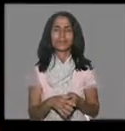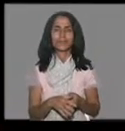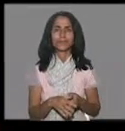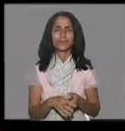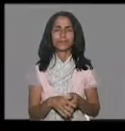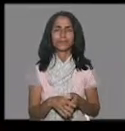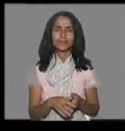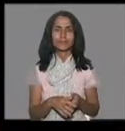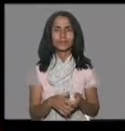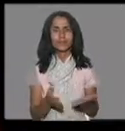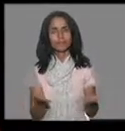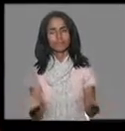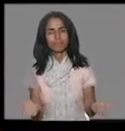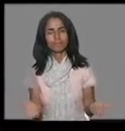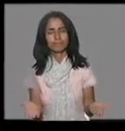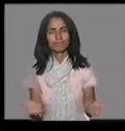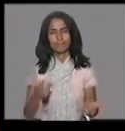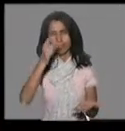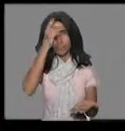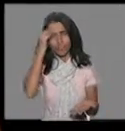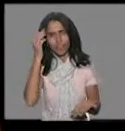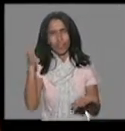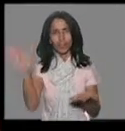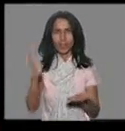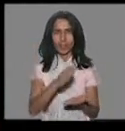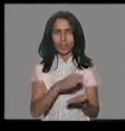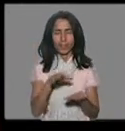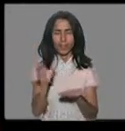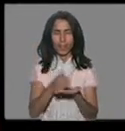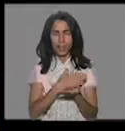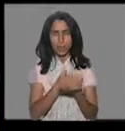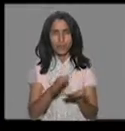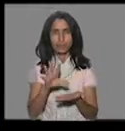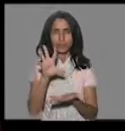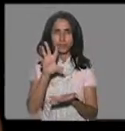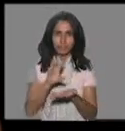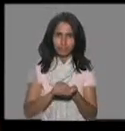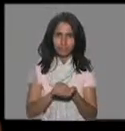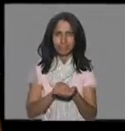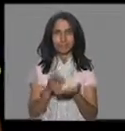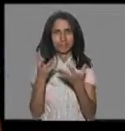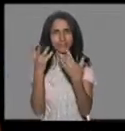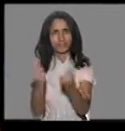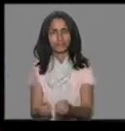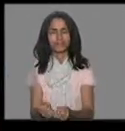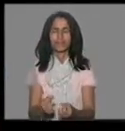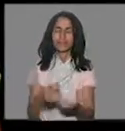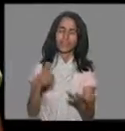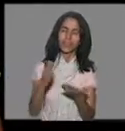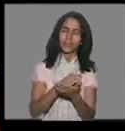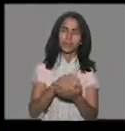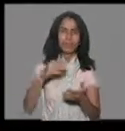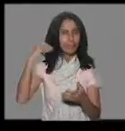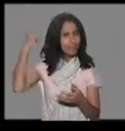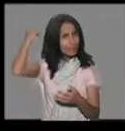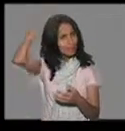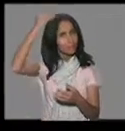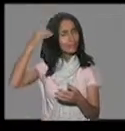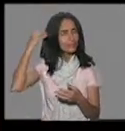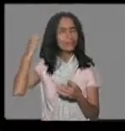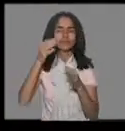é as pessoas acabam aderindo é a coisas mais leves como as faixas de cabelo